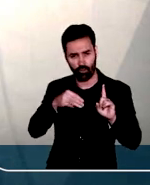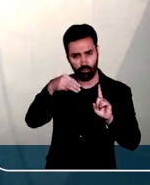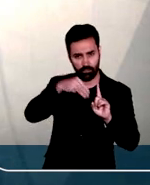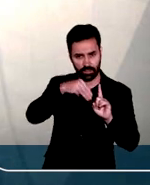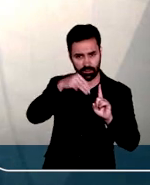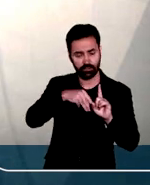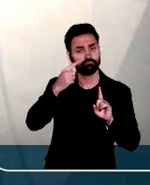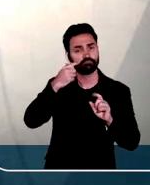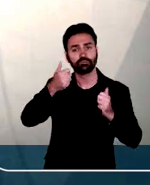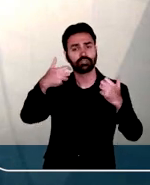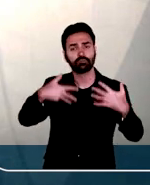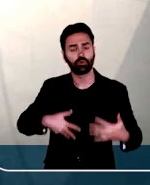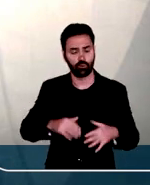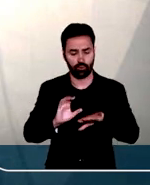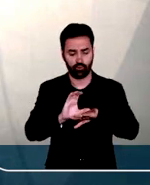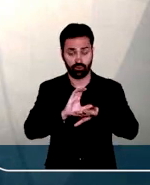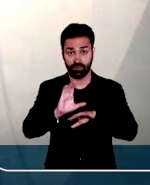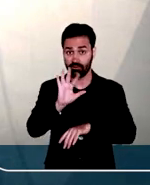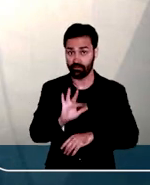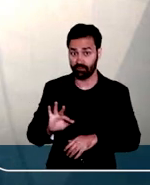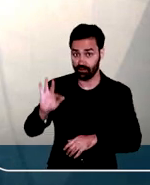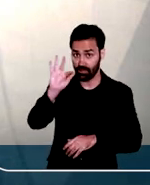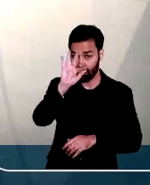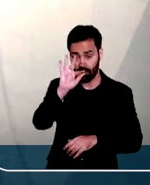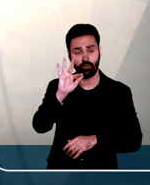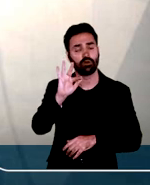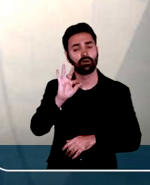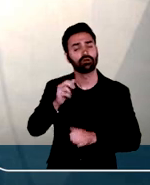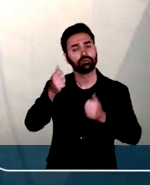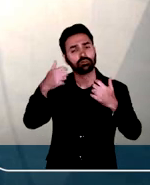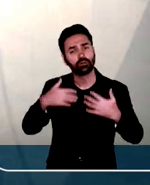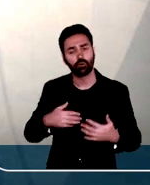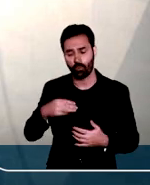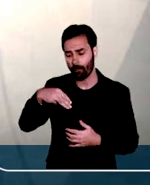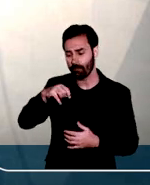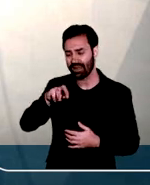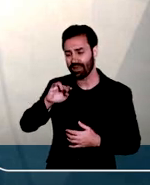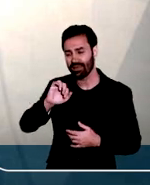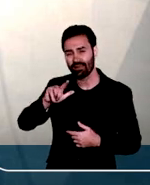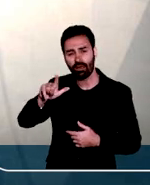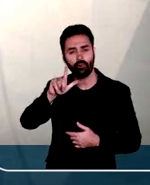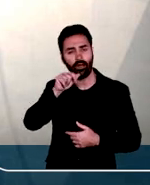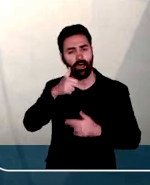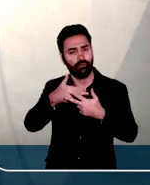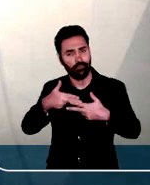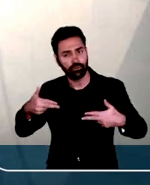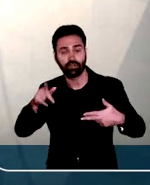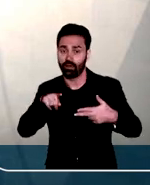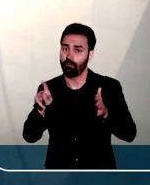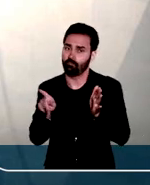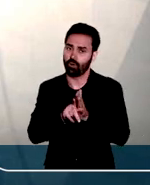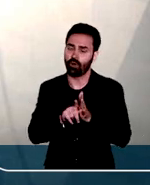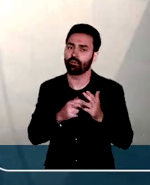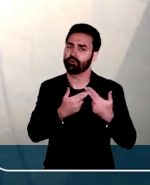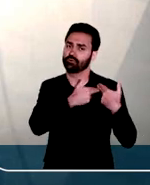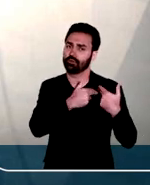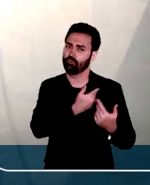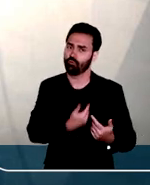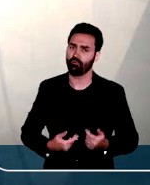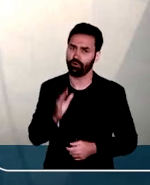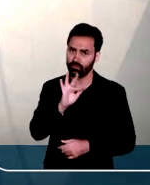Público Federal Ministro Paulo Sérgio Domingues pontuou que a Constituição Federal prevê que os recursos minerais são bens da